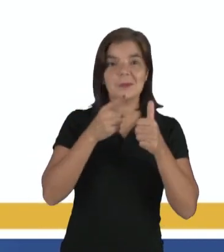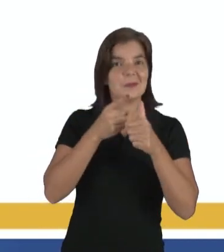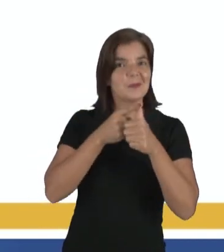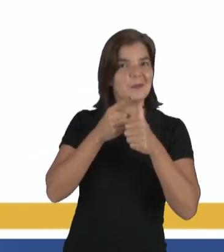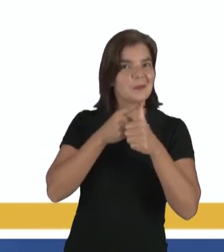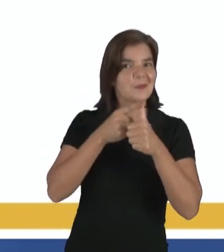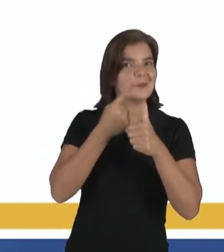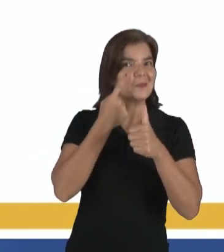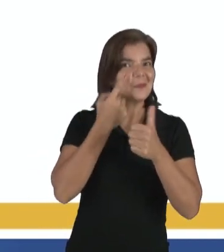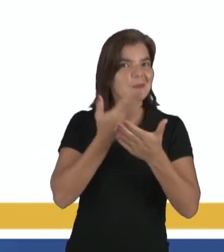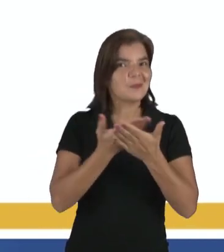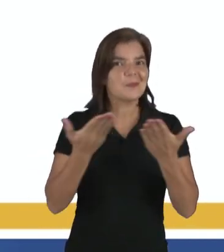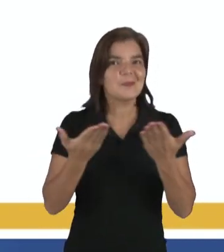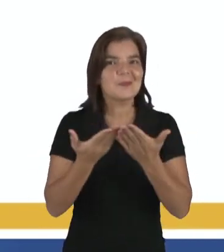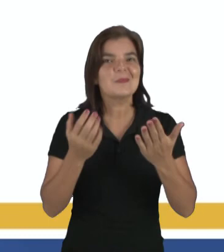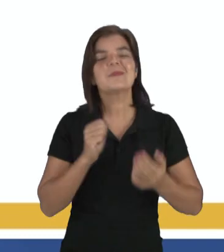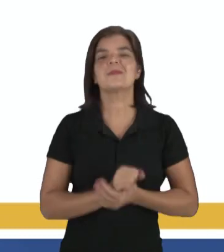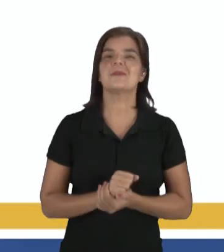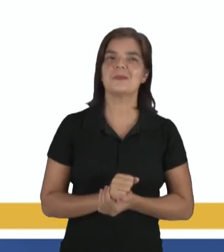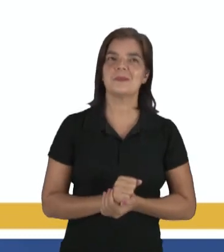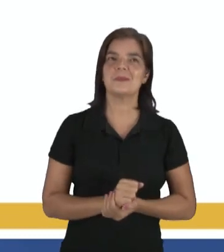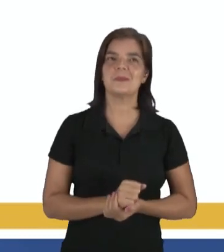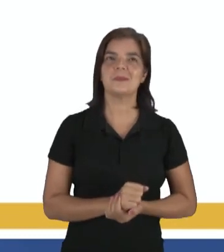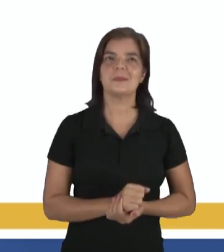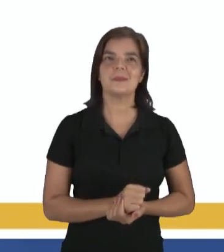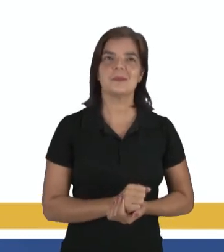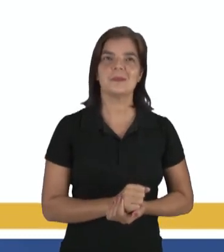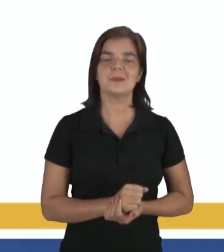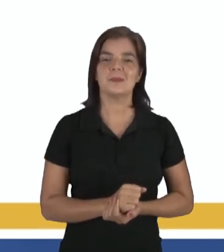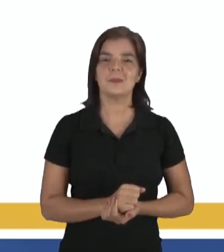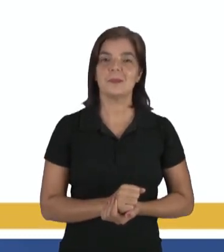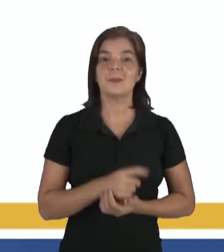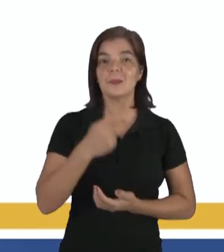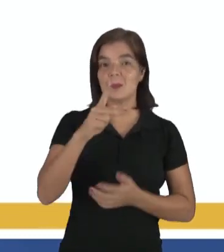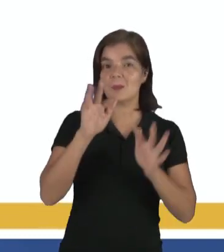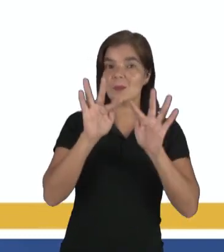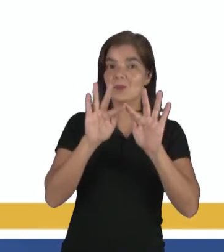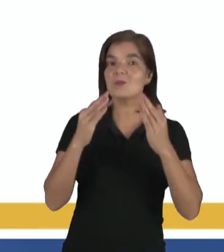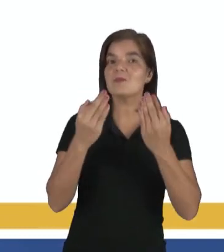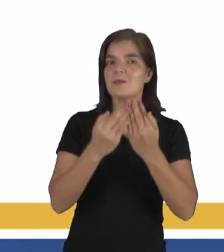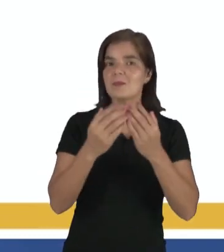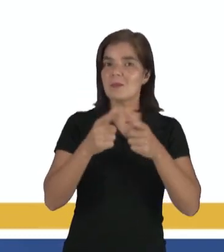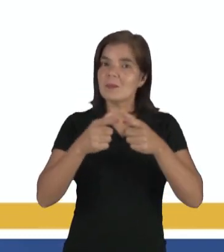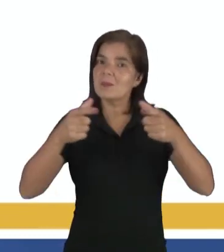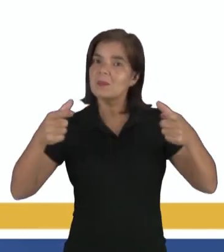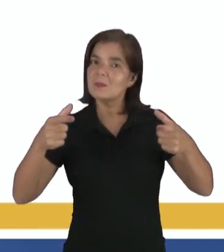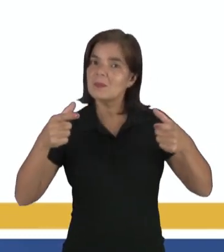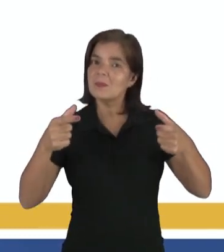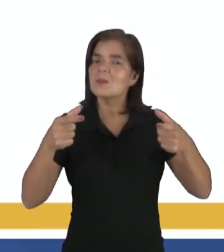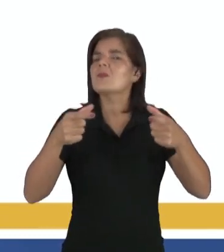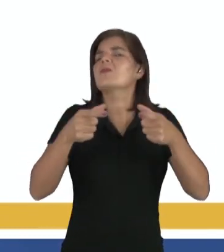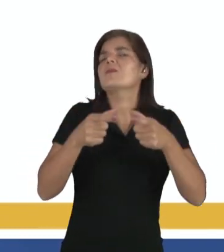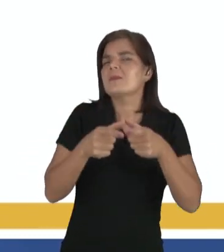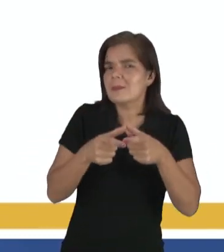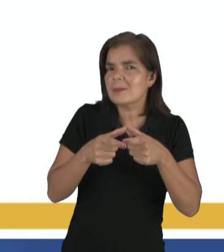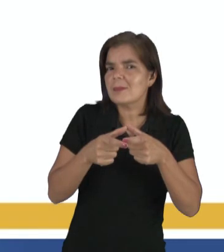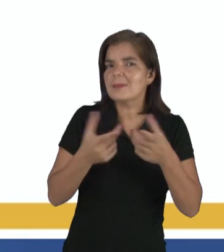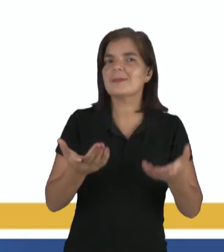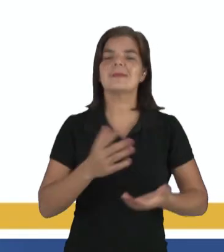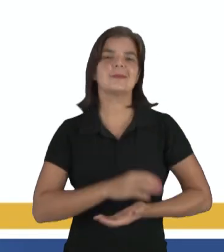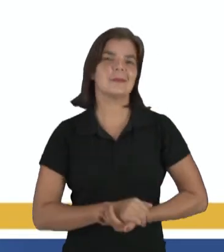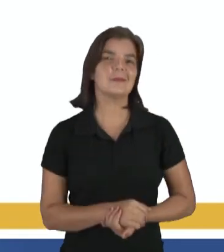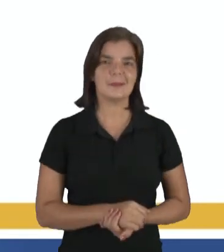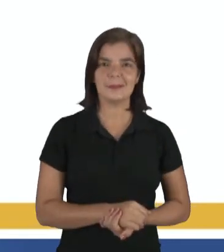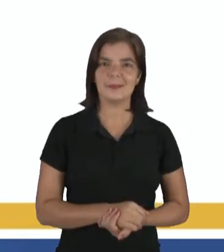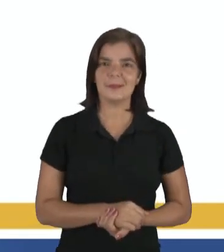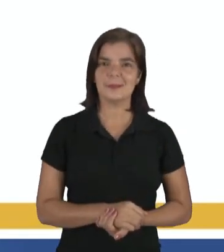foi a primeira que nós temos a nossa aula de hoje ele é Family b&b esmalte a sua família é grande ou